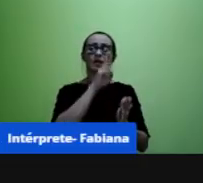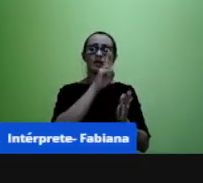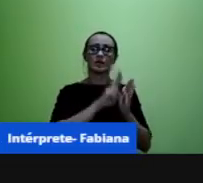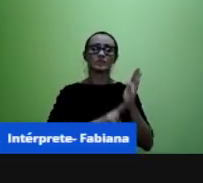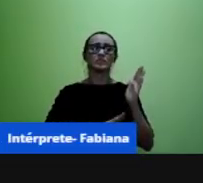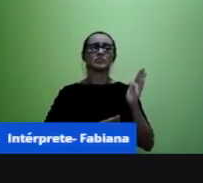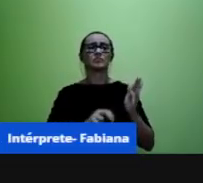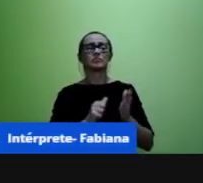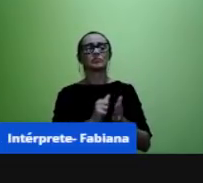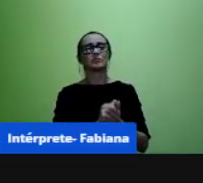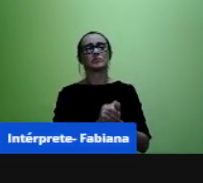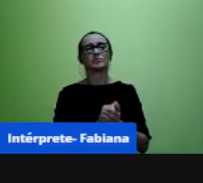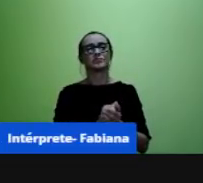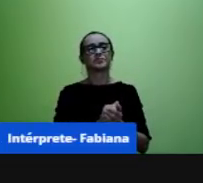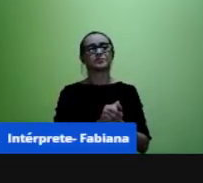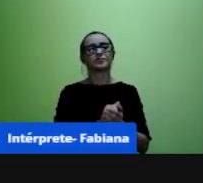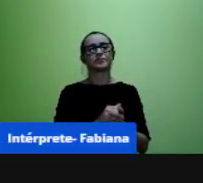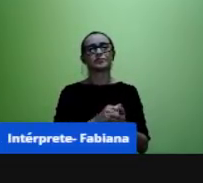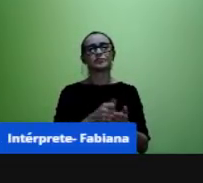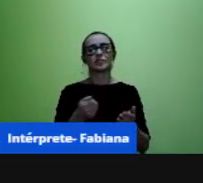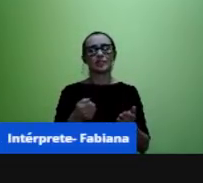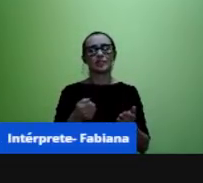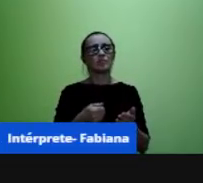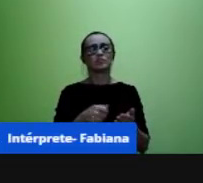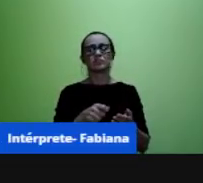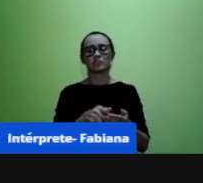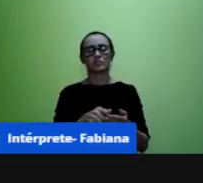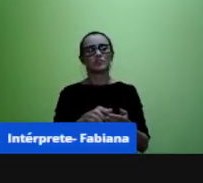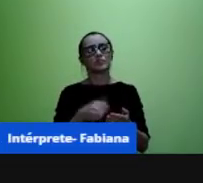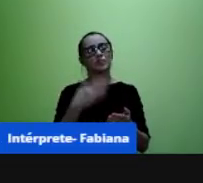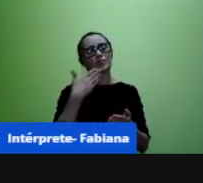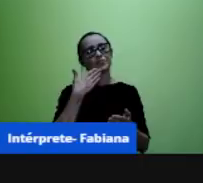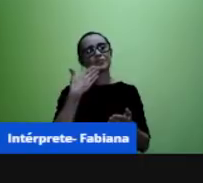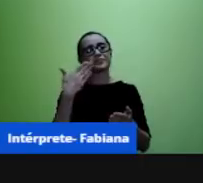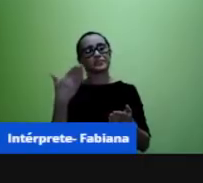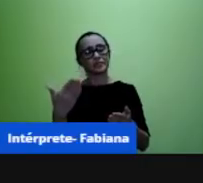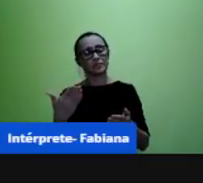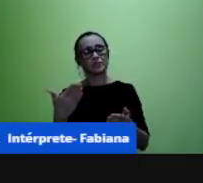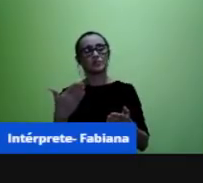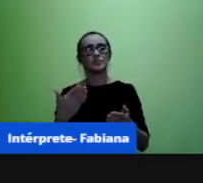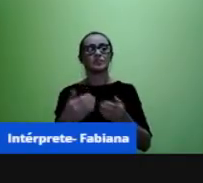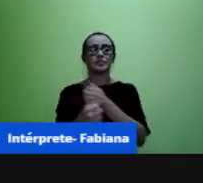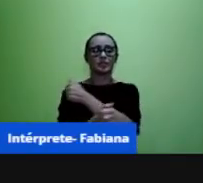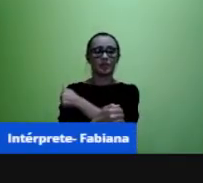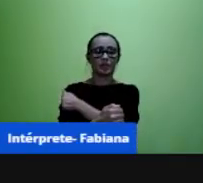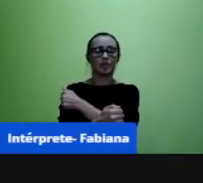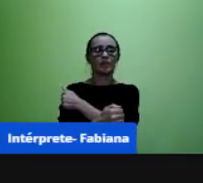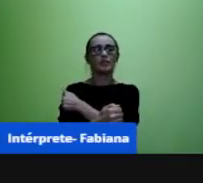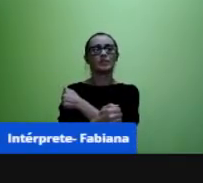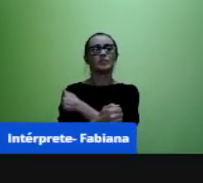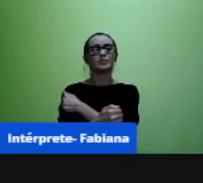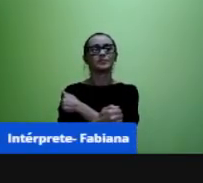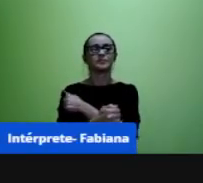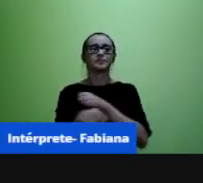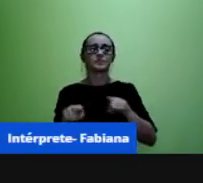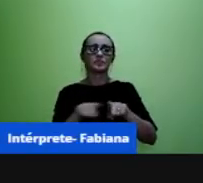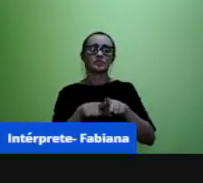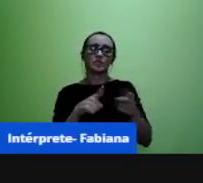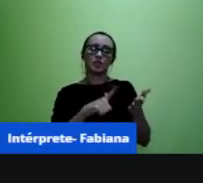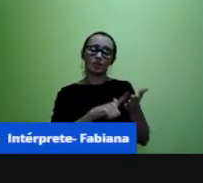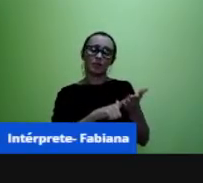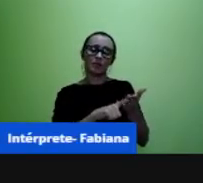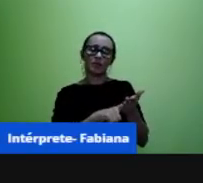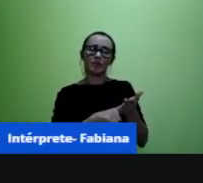Relatórios, né, eventos de aprendizagem que você pode estar solicitando para o seu aluno, uma ficha de